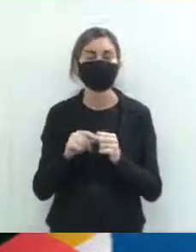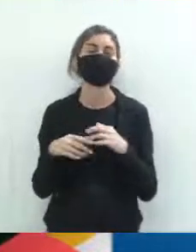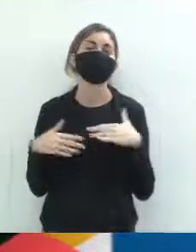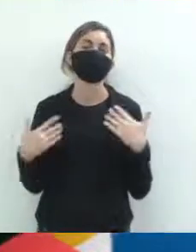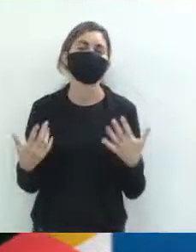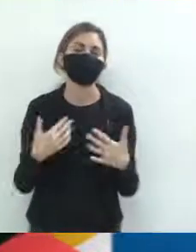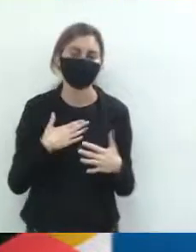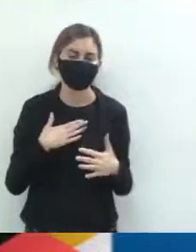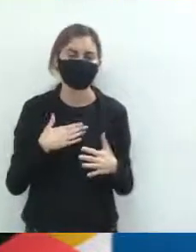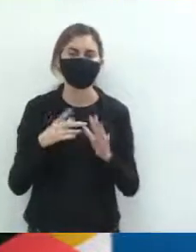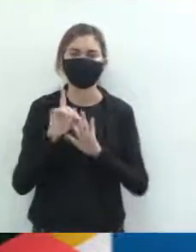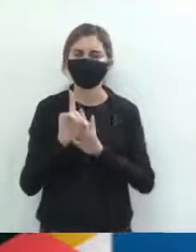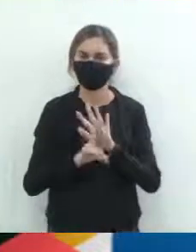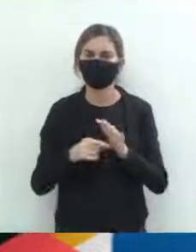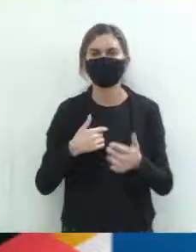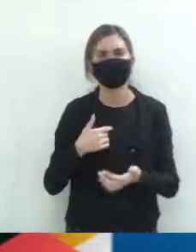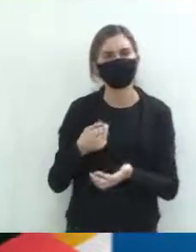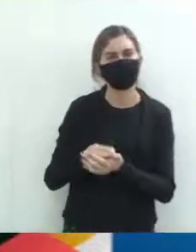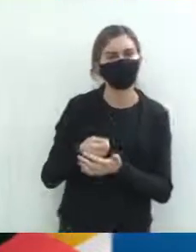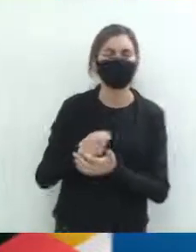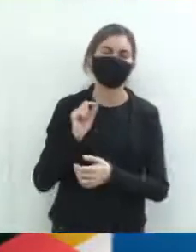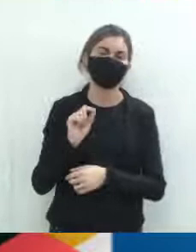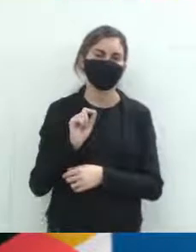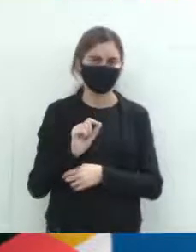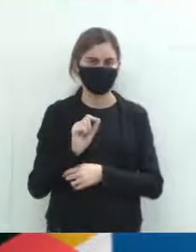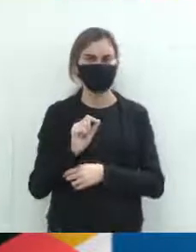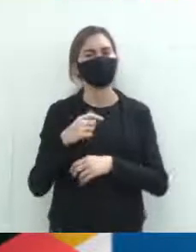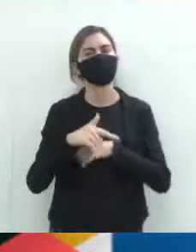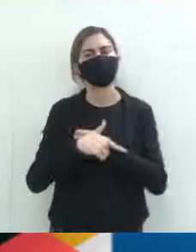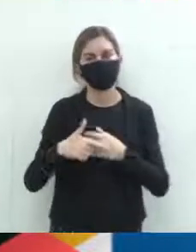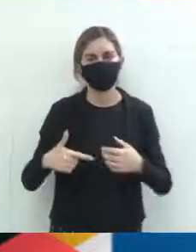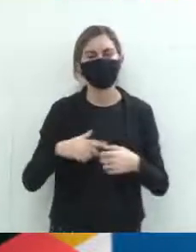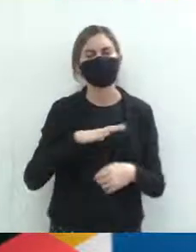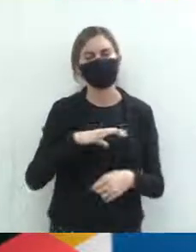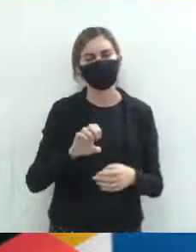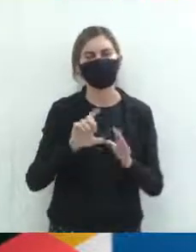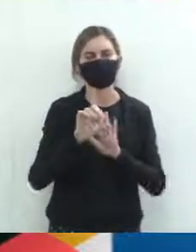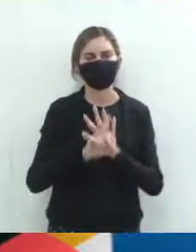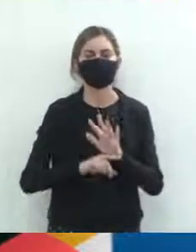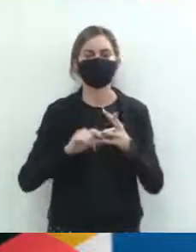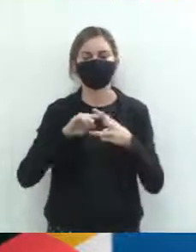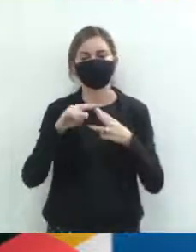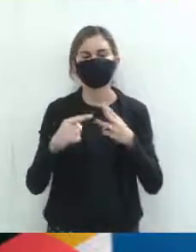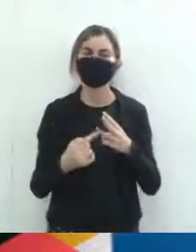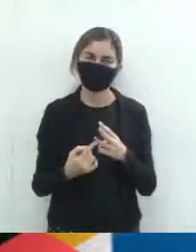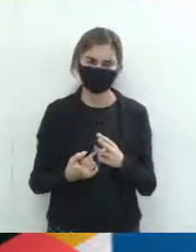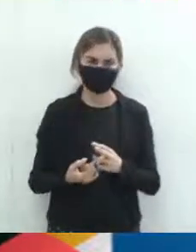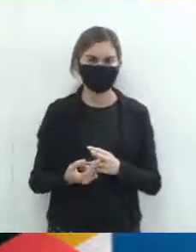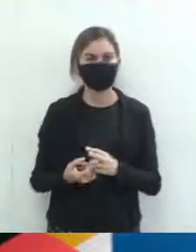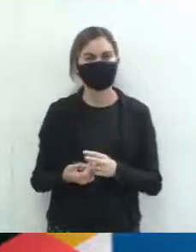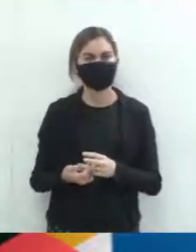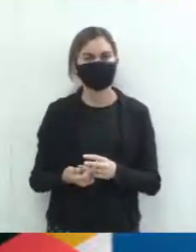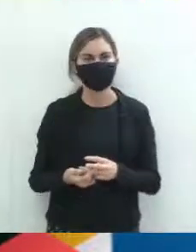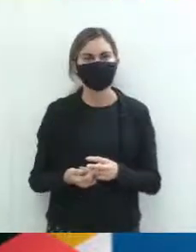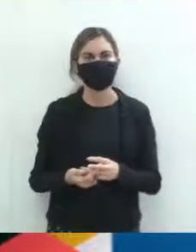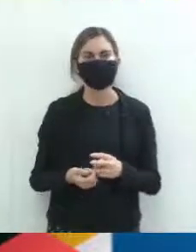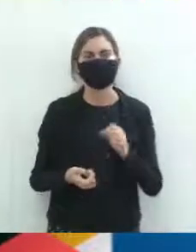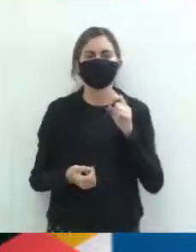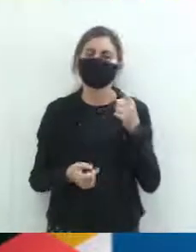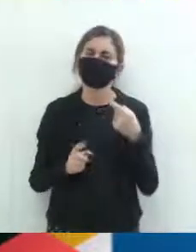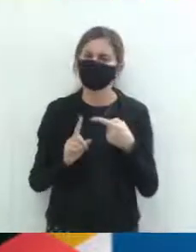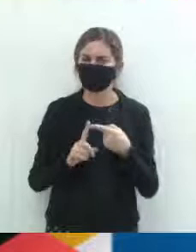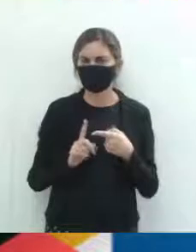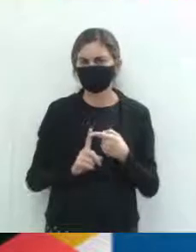os meus direitos e também quais são os meus deveres. Então, a moral, a ética e o direito vai trabalhar com essas 3 questões. Segundo,